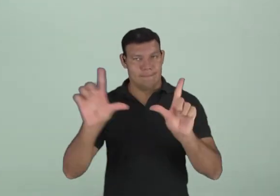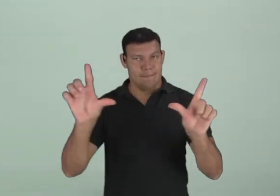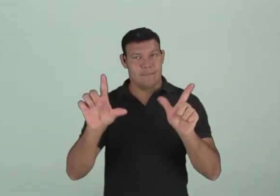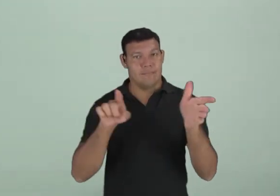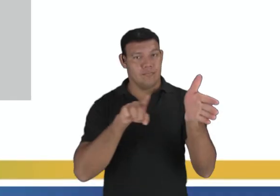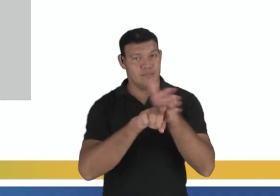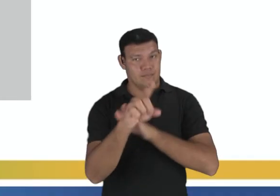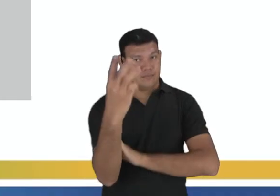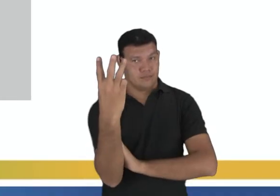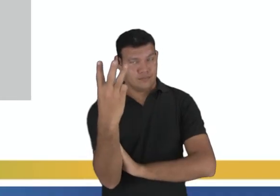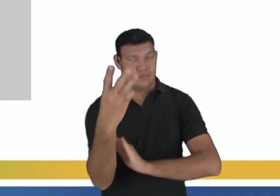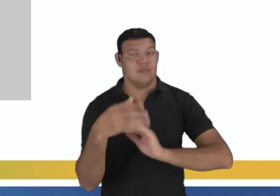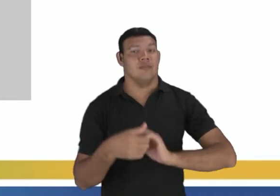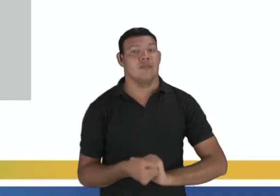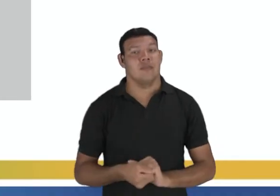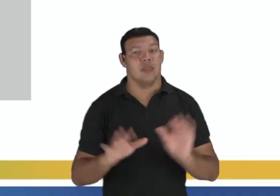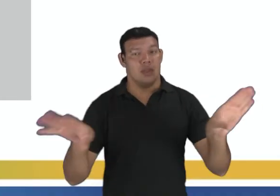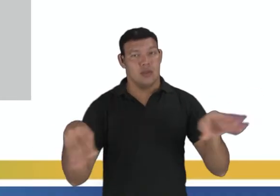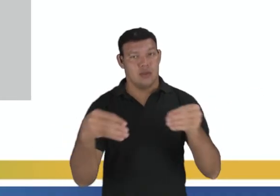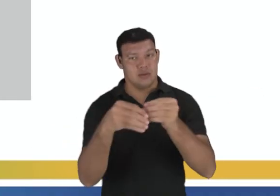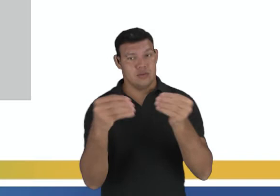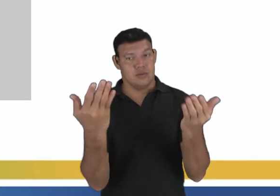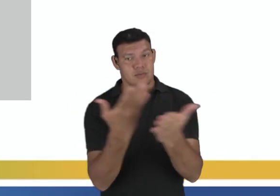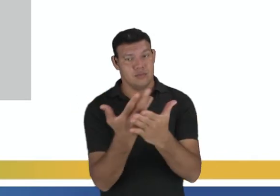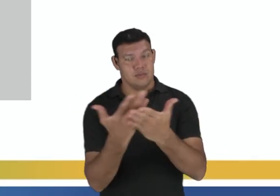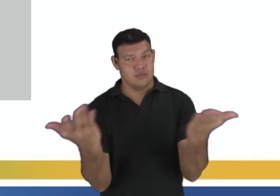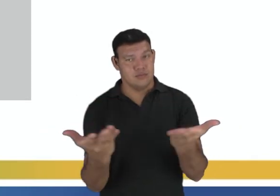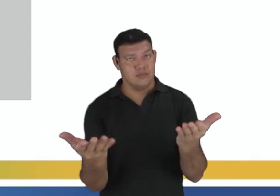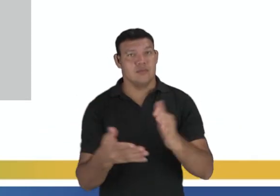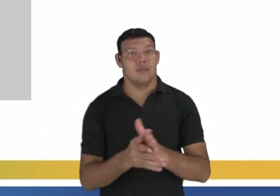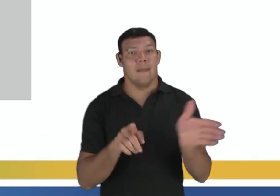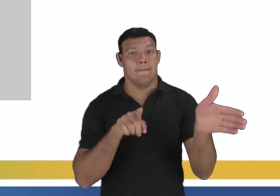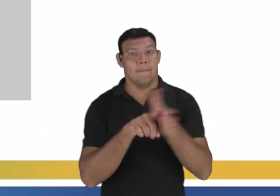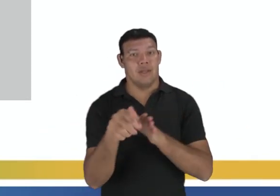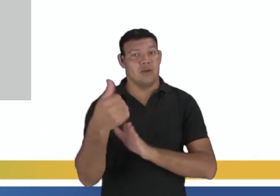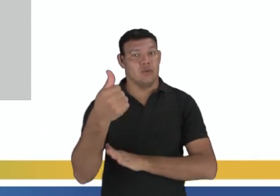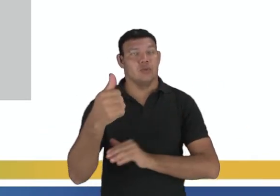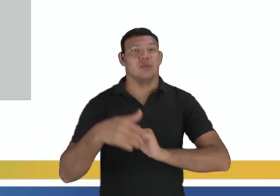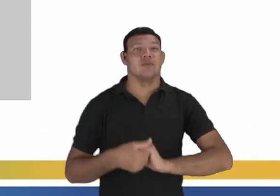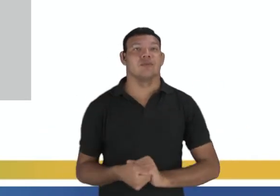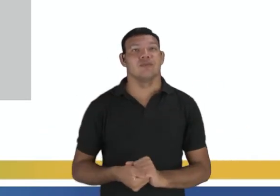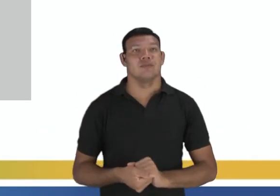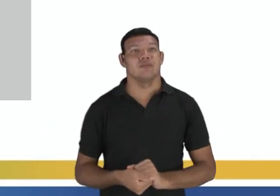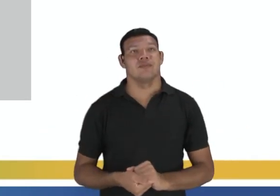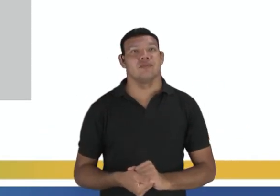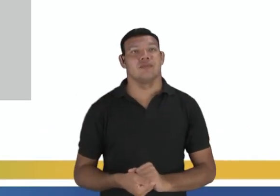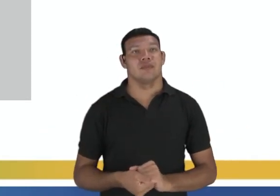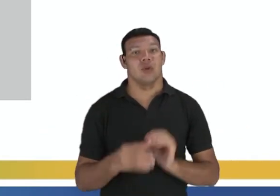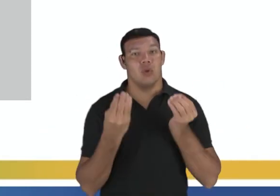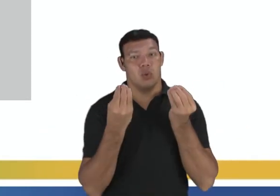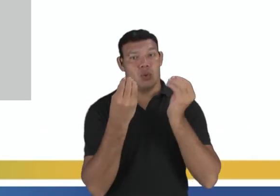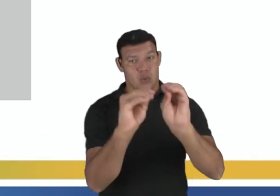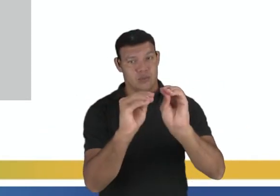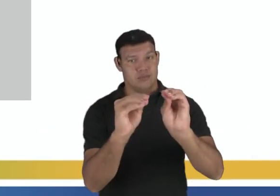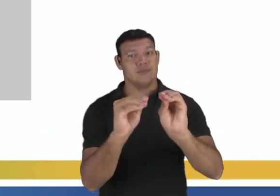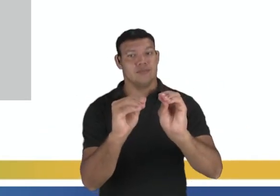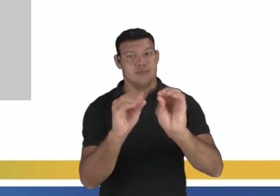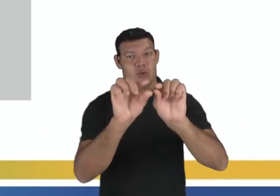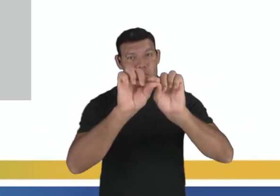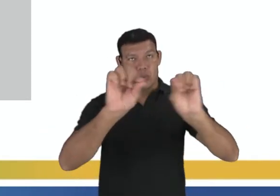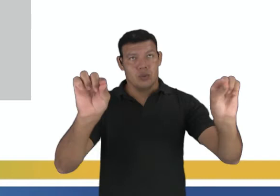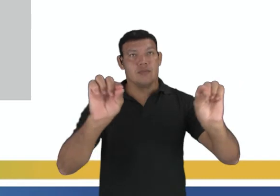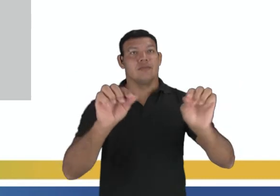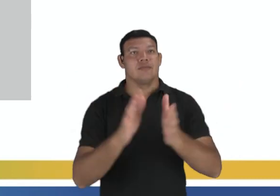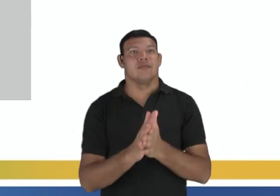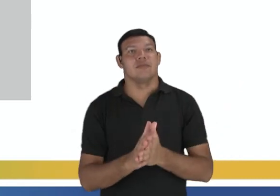Nós temos agora aí na telinha para vocês 3 questões que dão uma resumida boa na nossa aula, tá? A primeira questão pergunta, pede que você complete